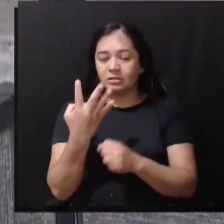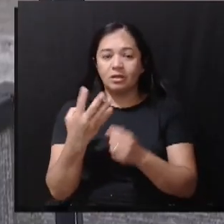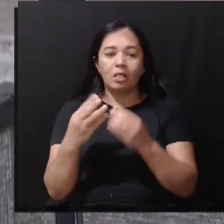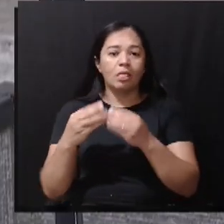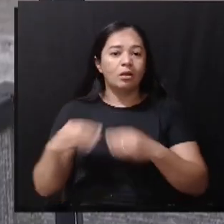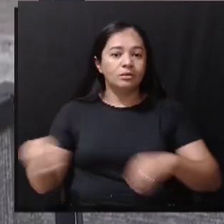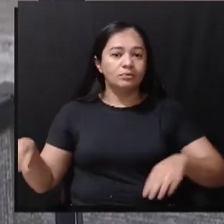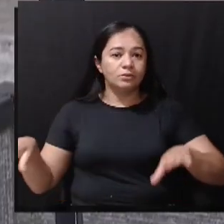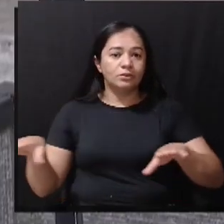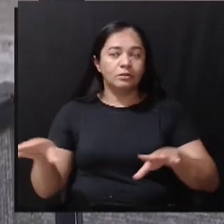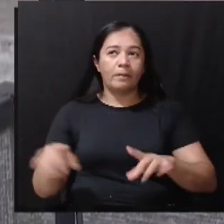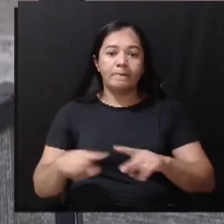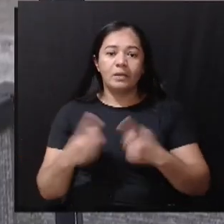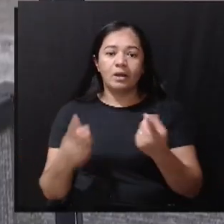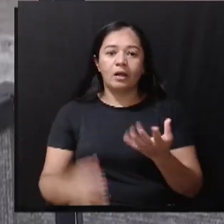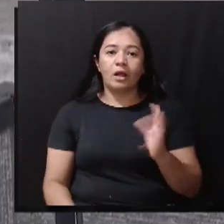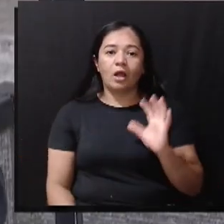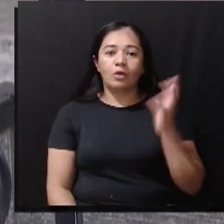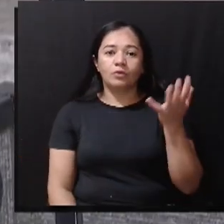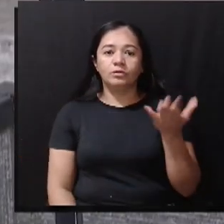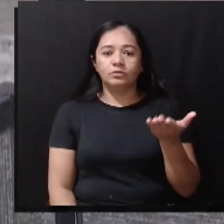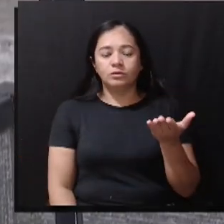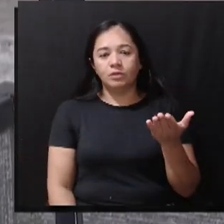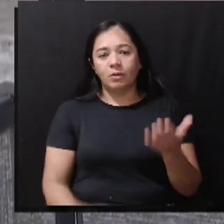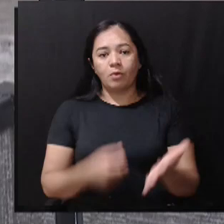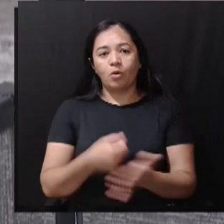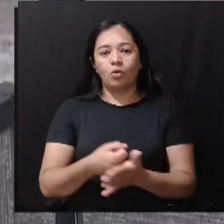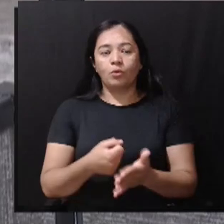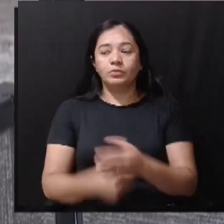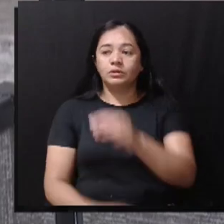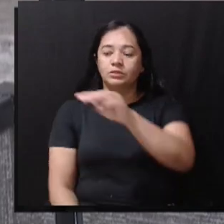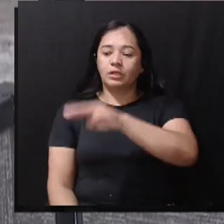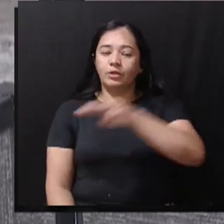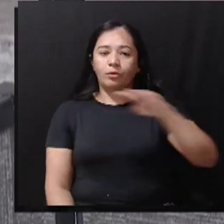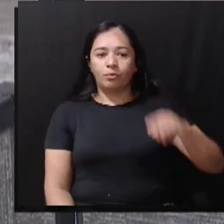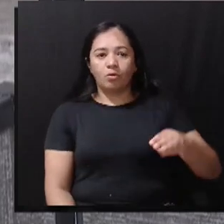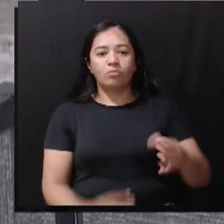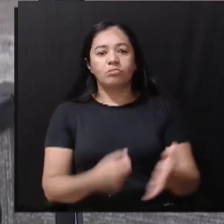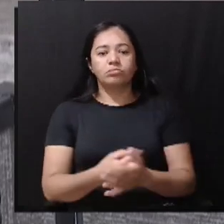por bem, até por imposição do Ministério Público, Tribunal de